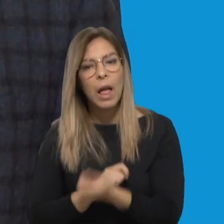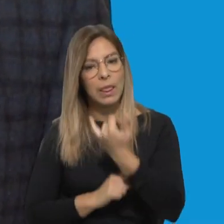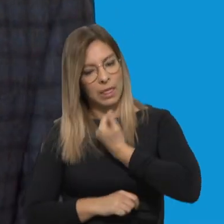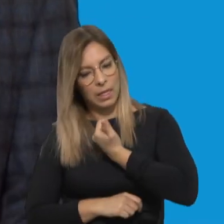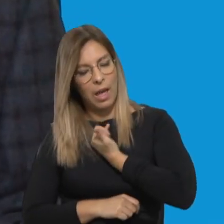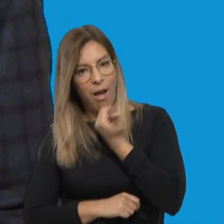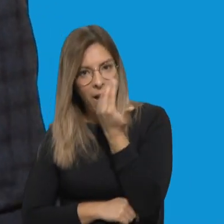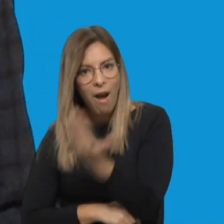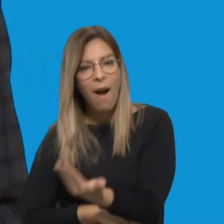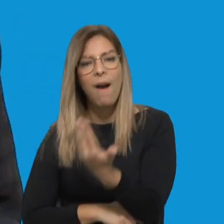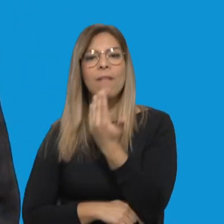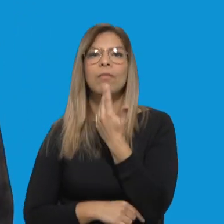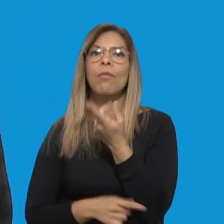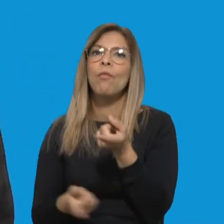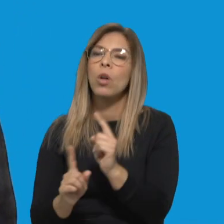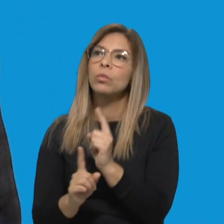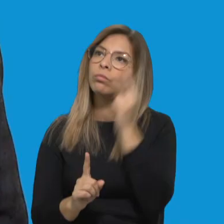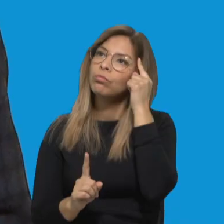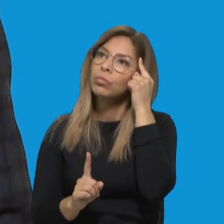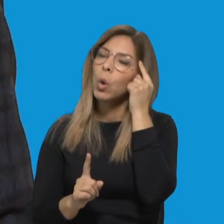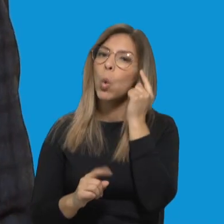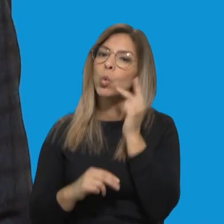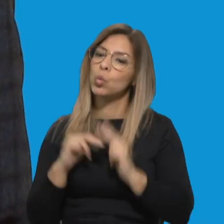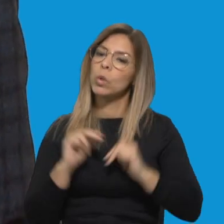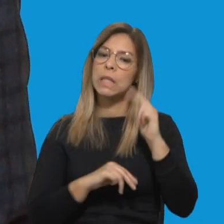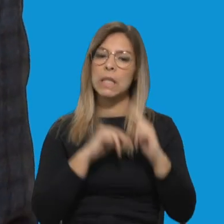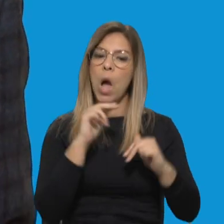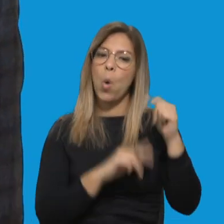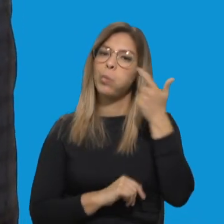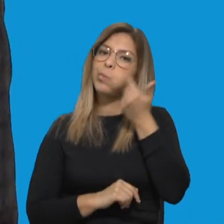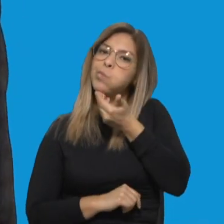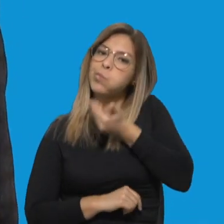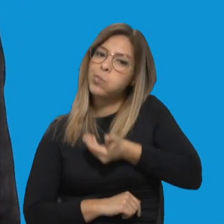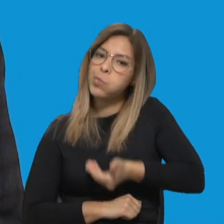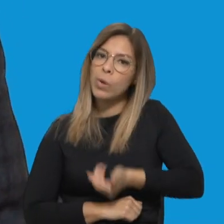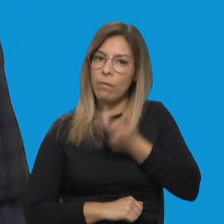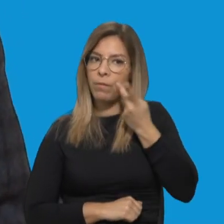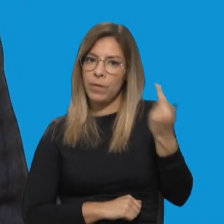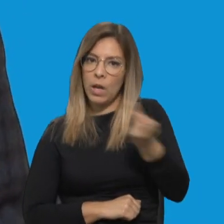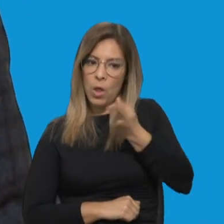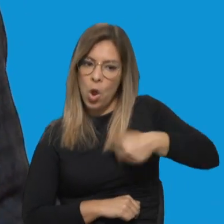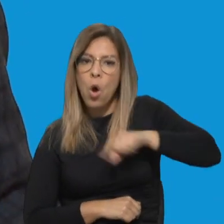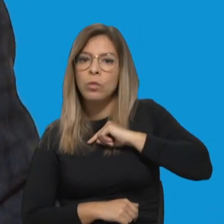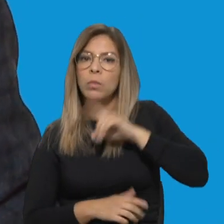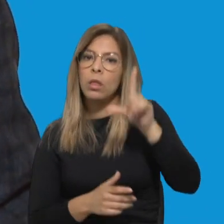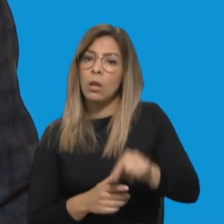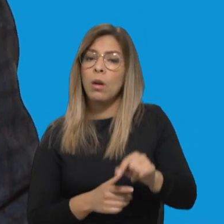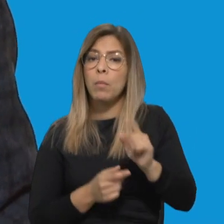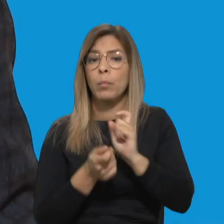que deve reconstruir a nossa experiência de vida e que deve criar uma dinâmica